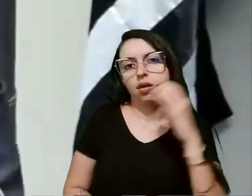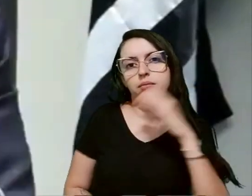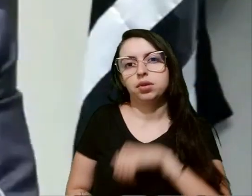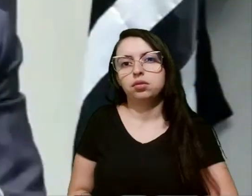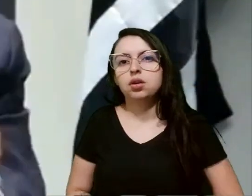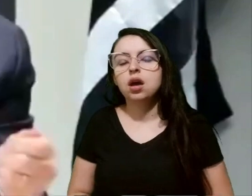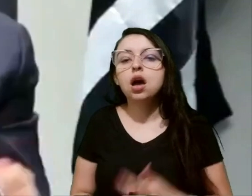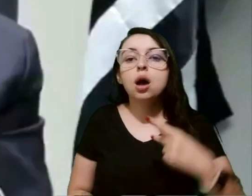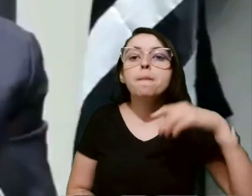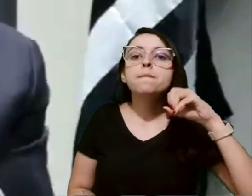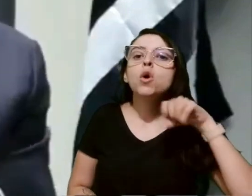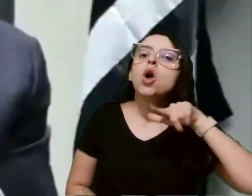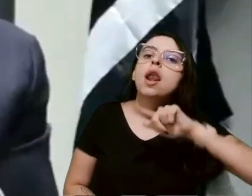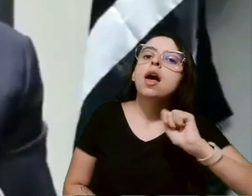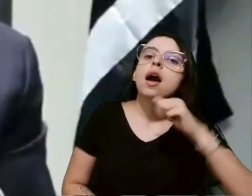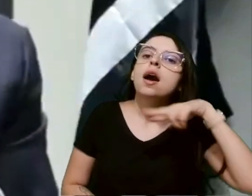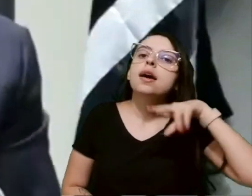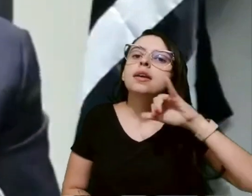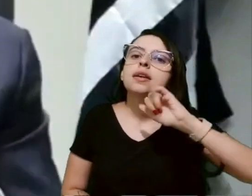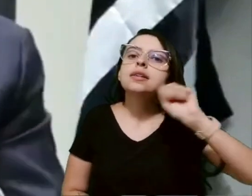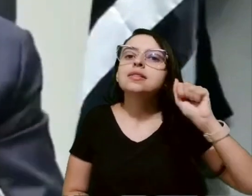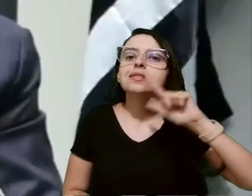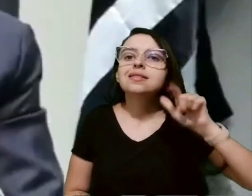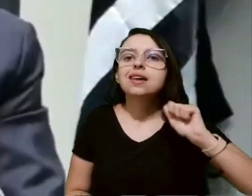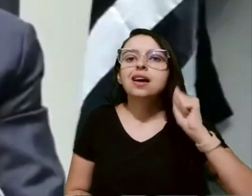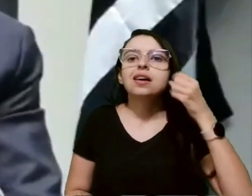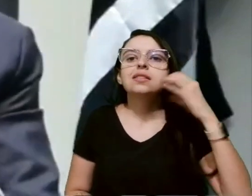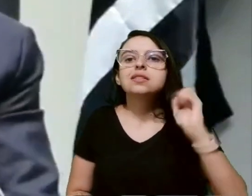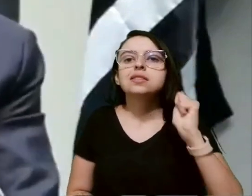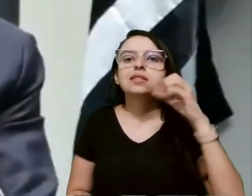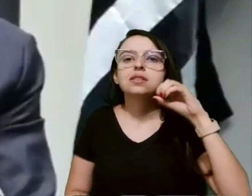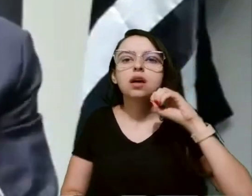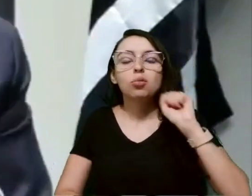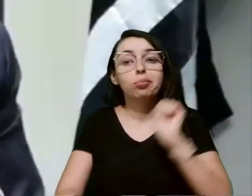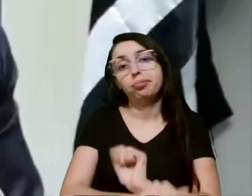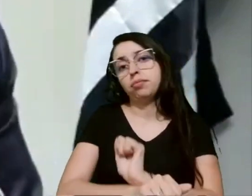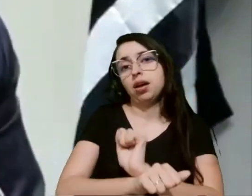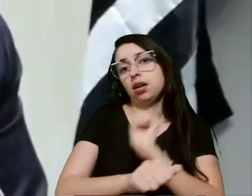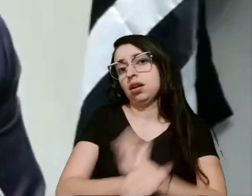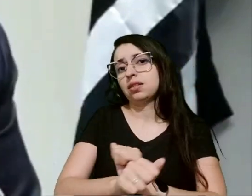rapidamente possível, a polarização ela é um freio de mão puxado que dificulta